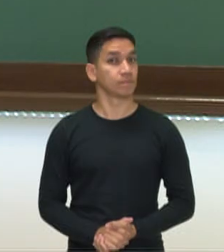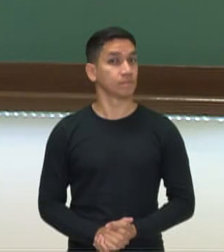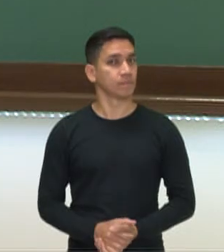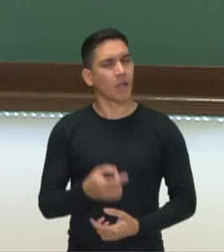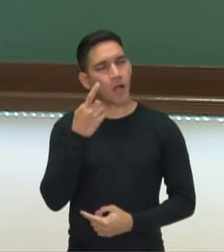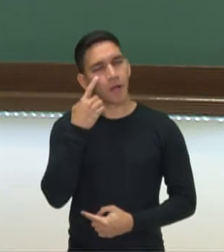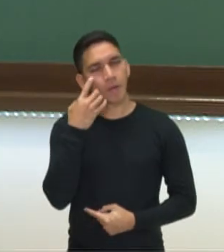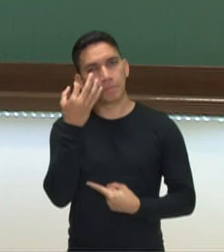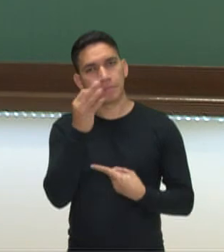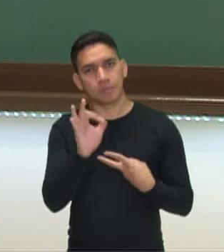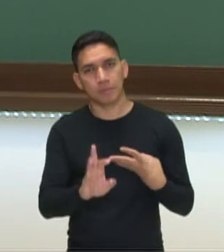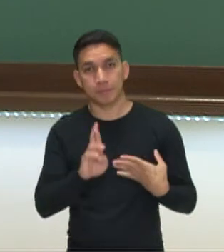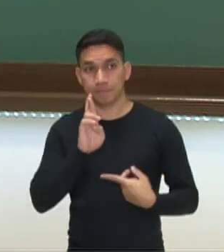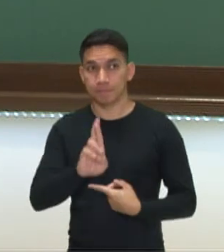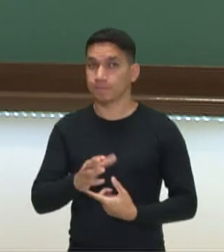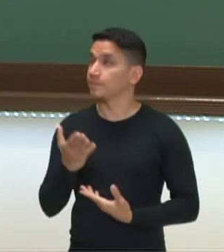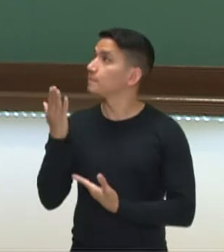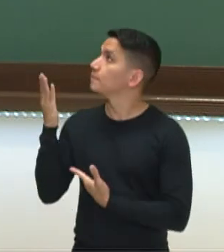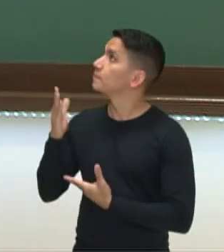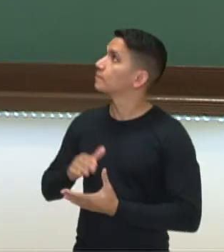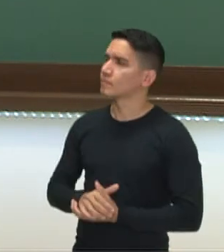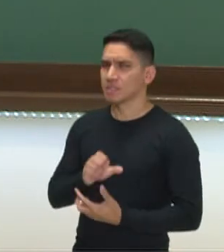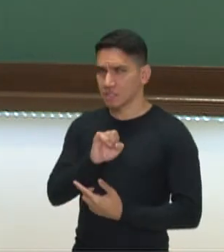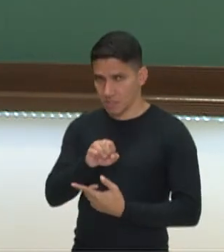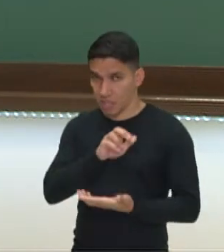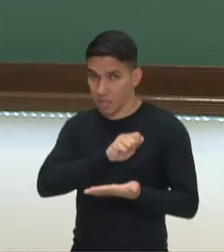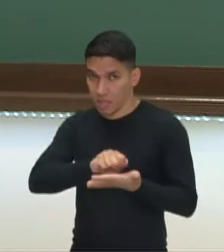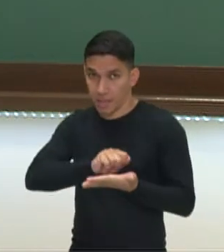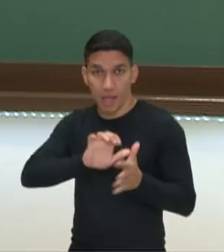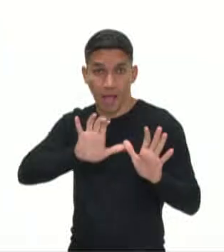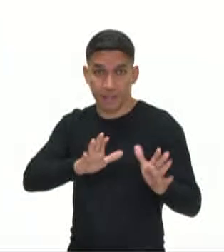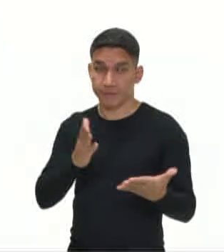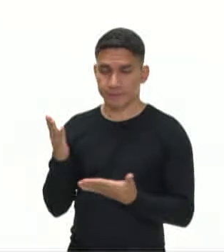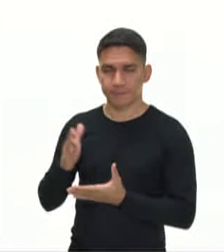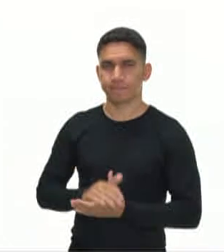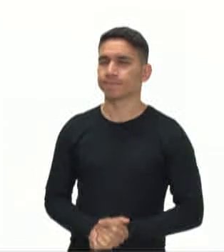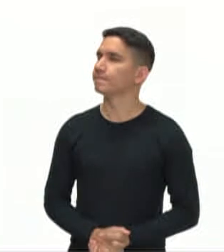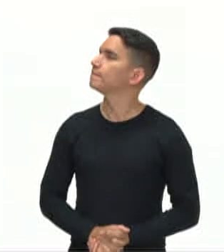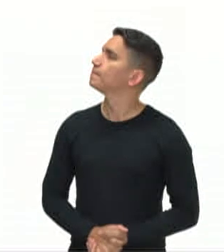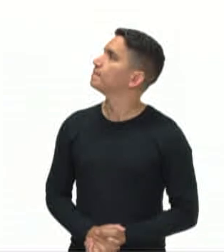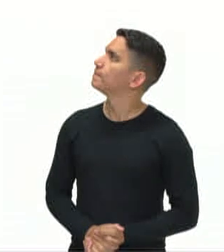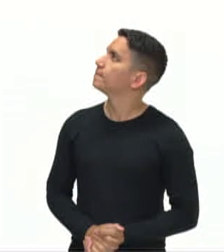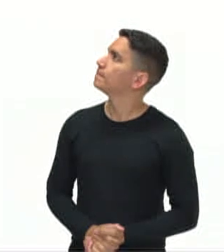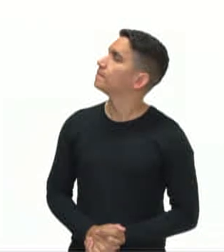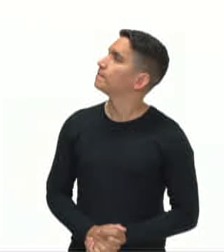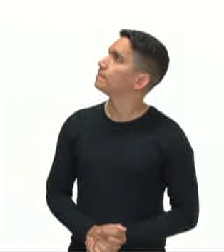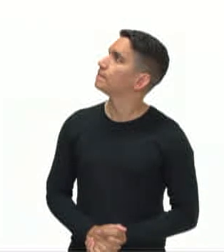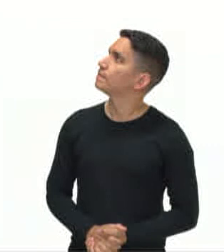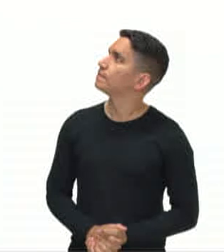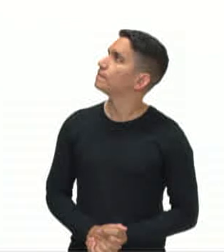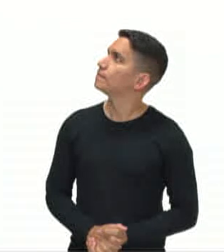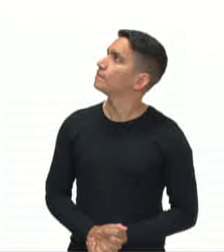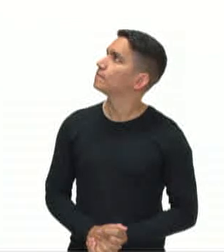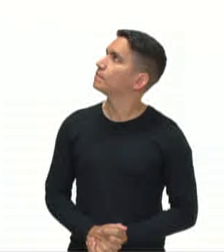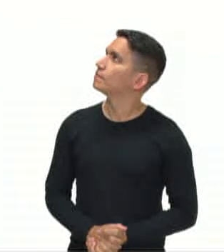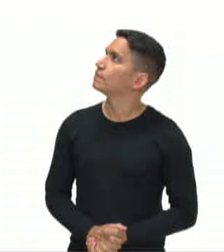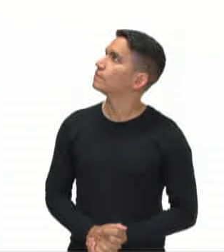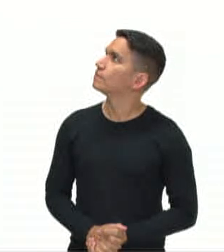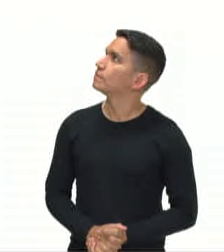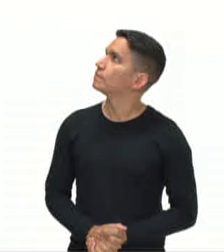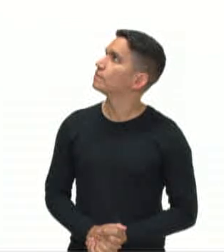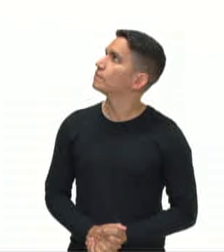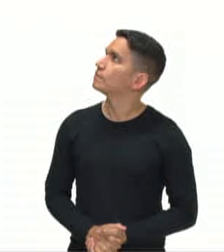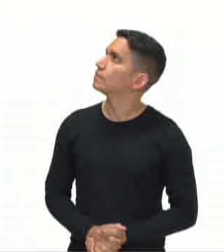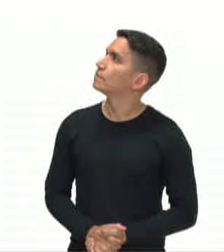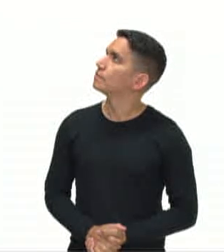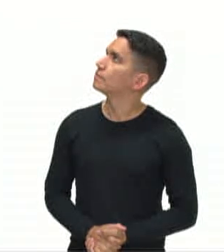Vamos lá, gente. Se vocês escreveram assim, tiene una conocida llamada